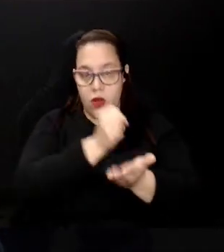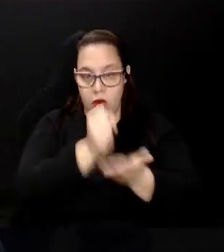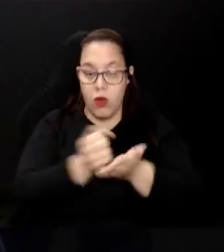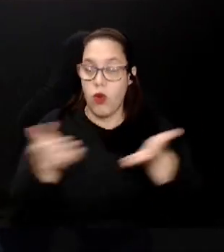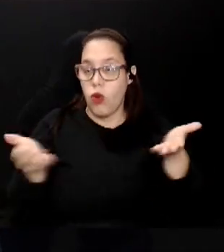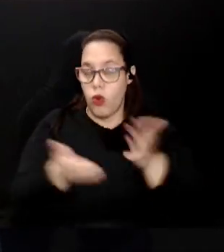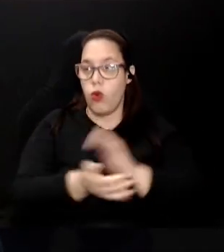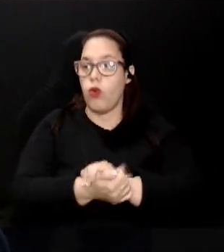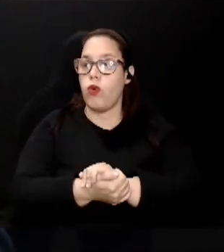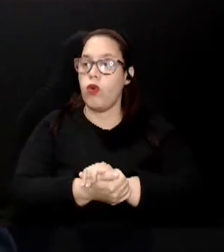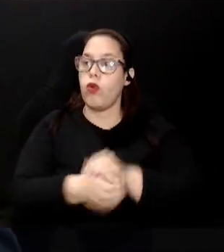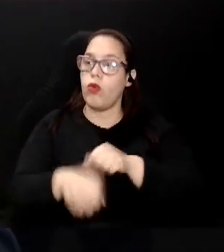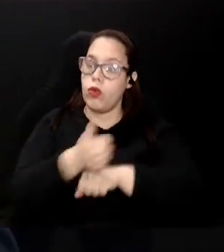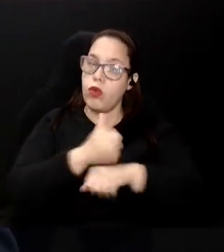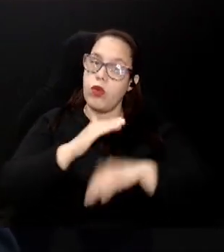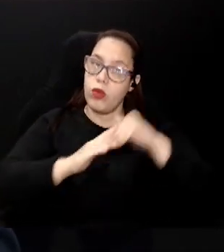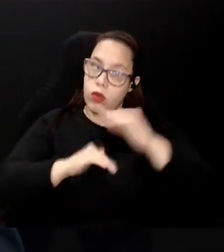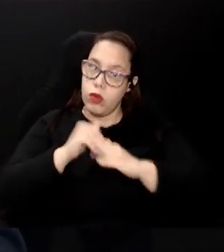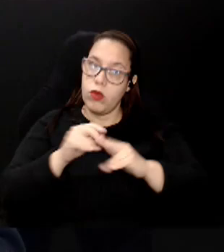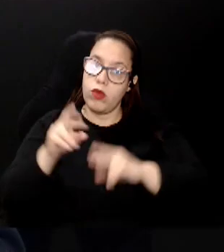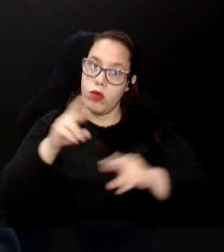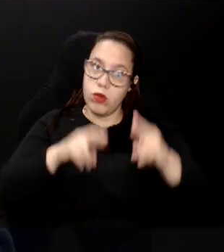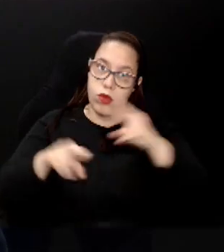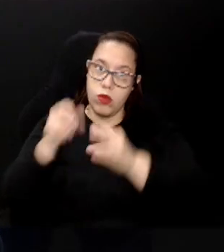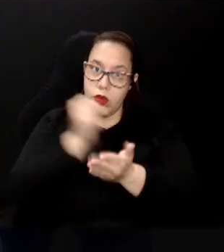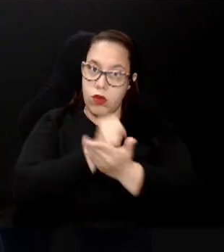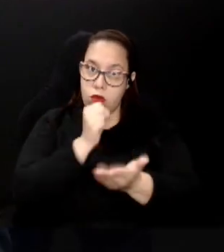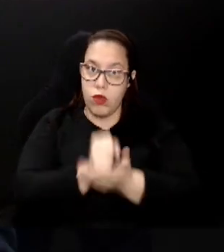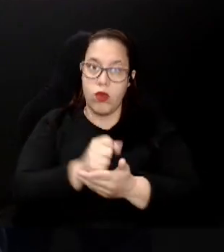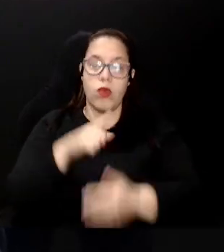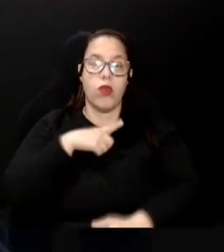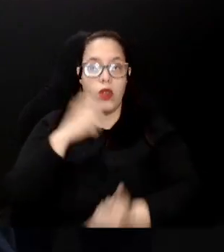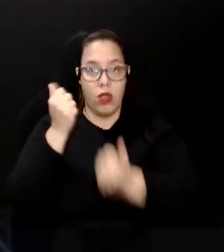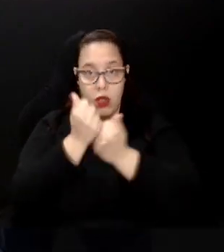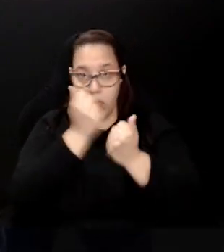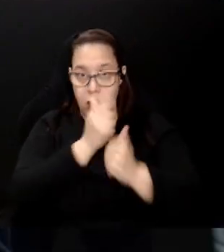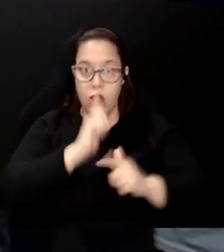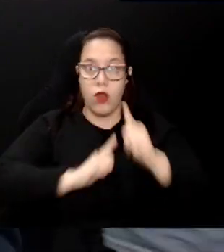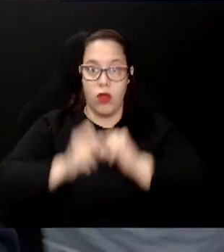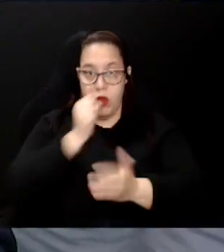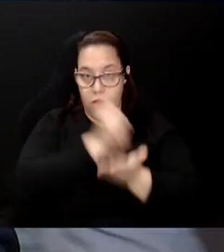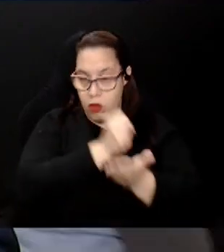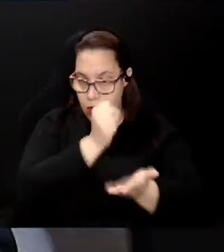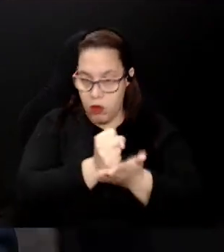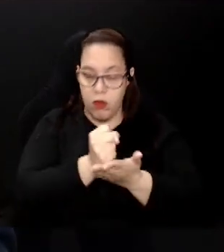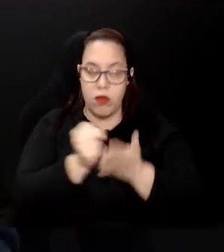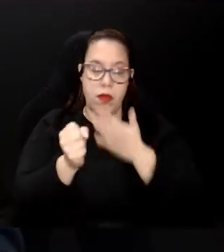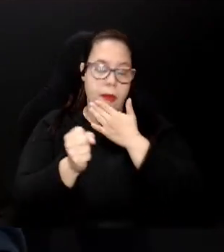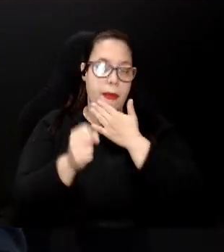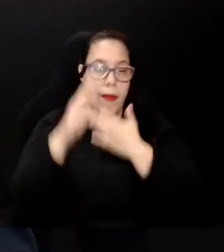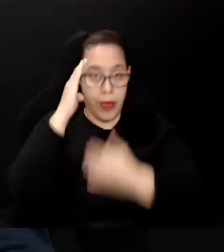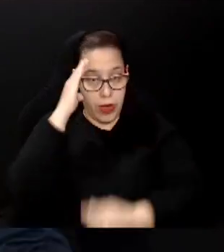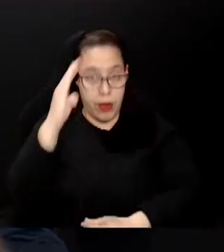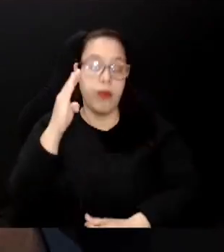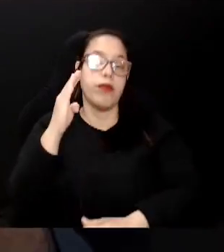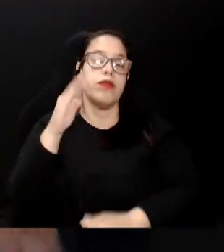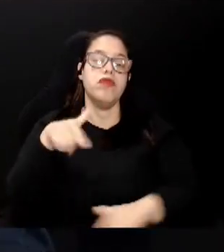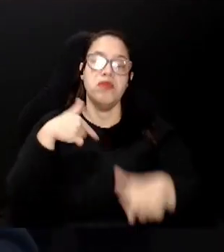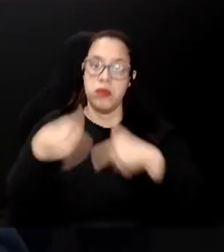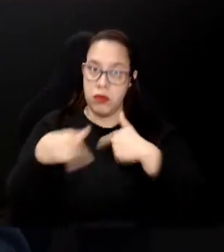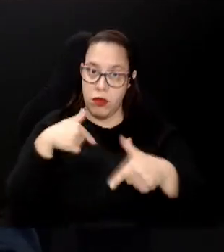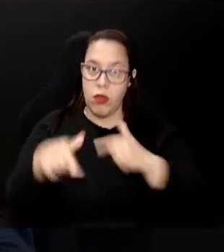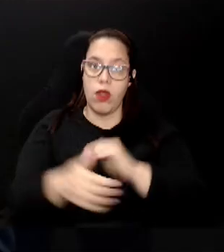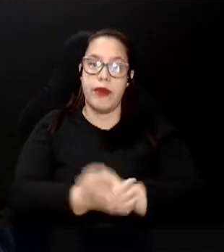da casa que fiscalizam contrato têm total apoio da gestão de contratos, e principalmente por conta do trabalho desse manual que